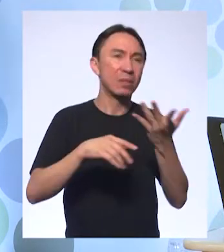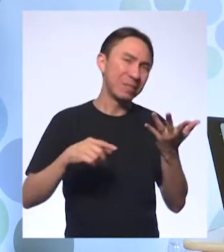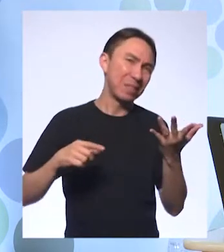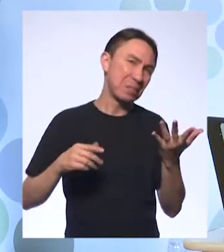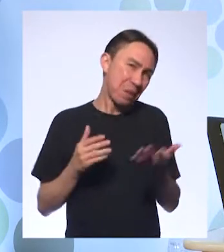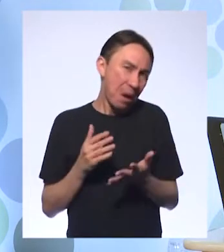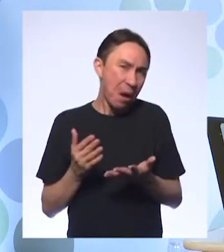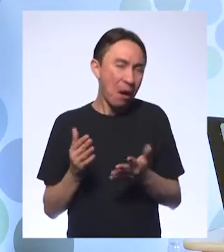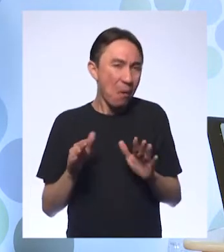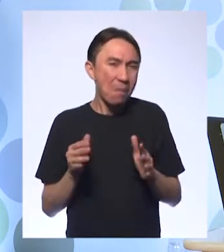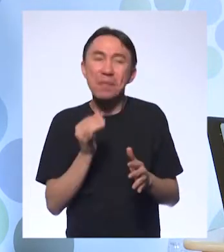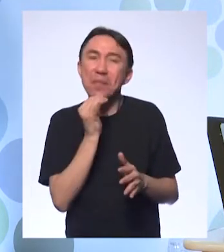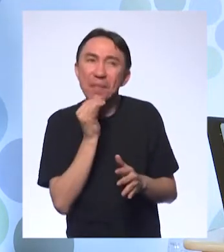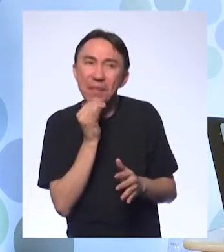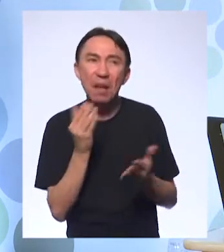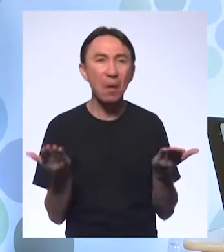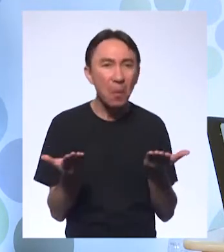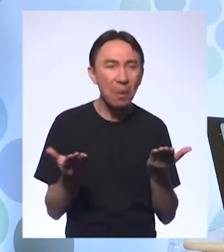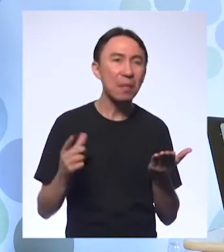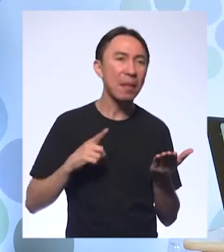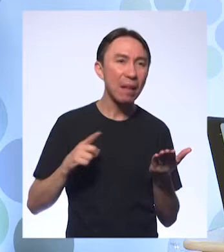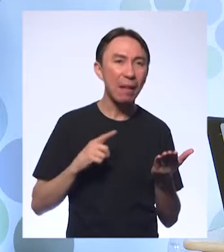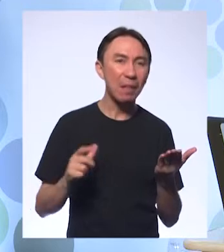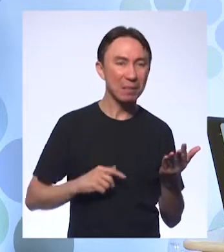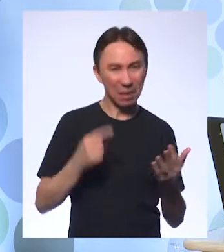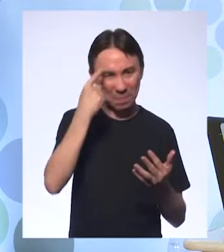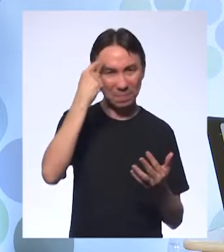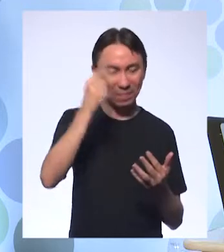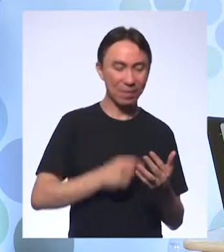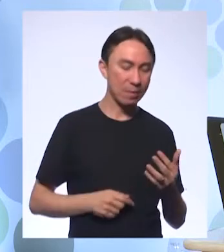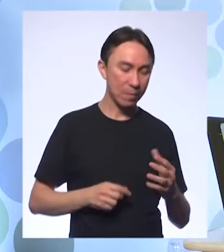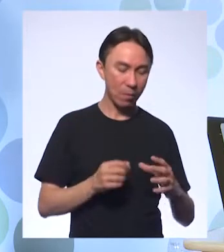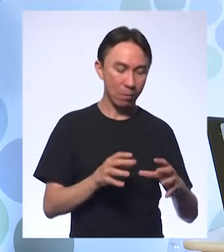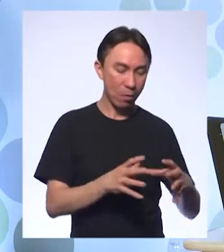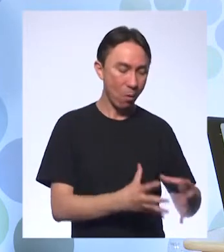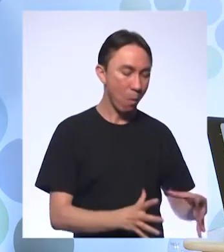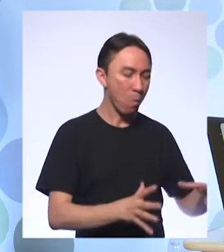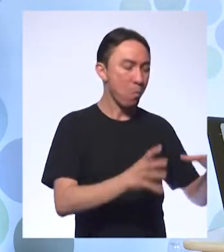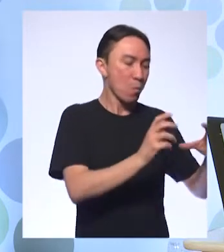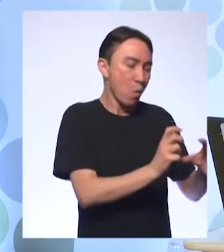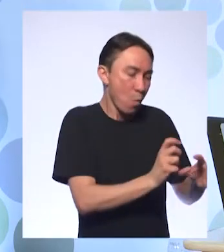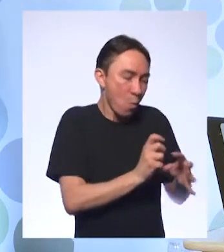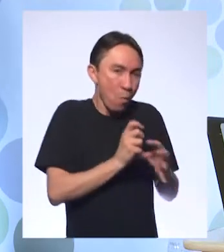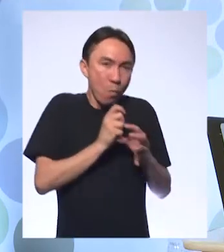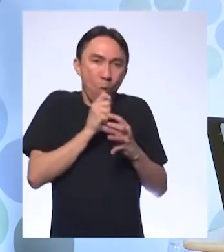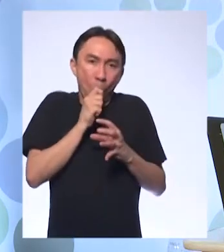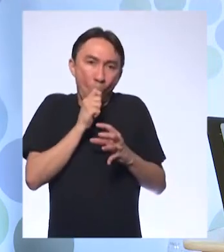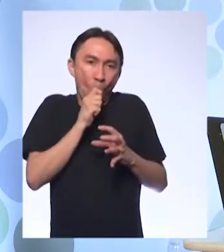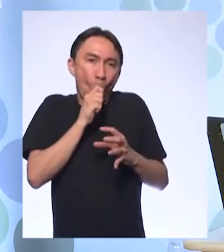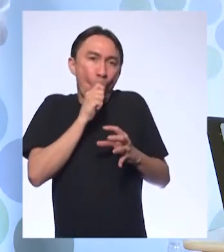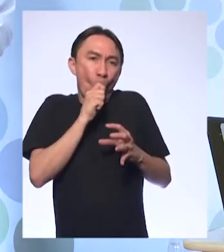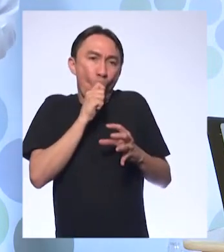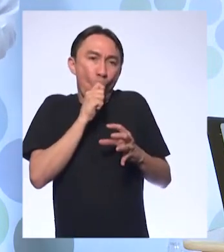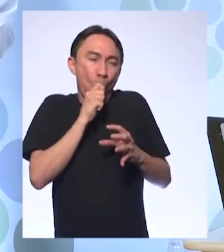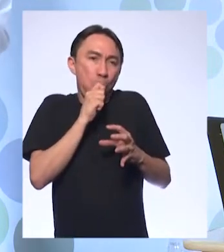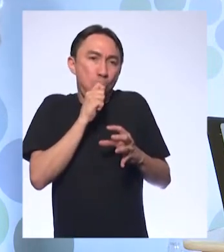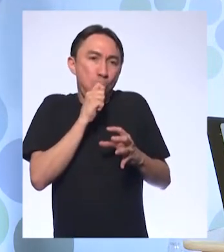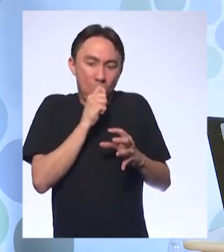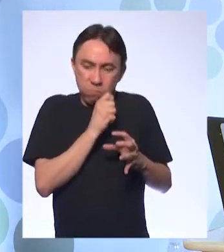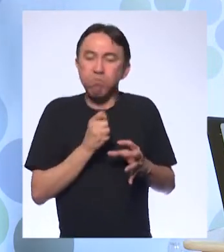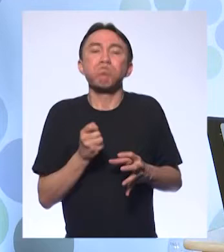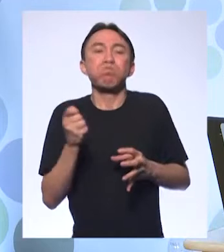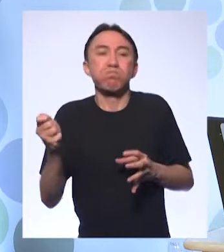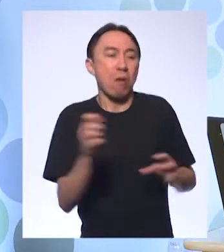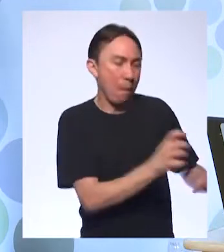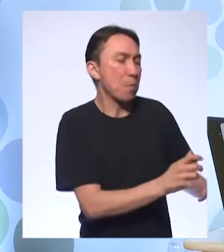hábito agora aí de usar o tal do narguilé, né? Só pelo fato de você compartilhar aquela mesma ponta lá da biqueira lá, você pode estar,